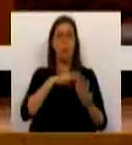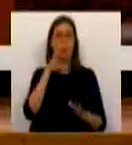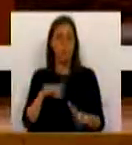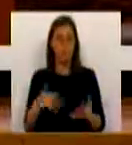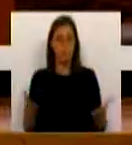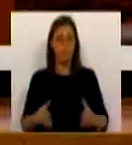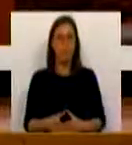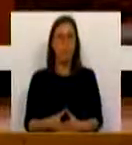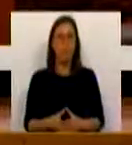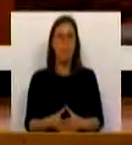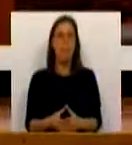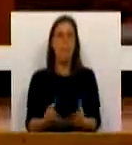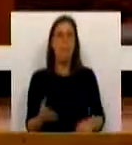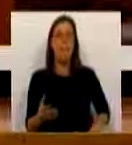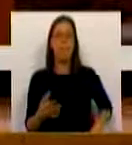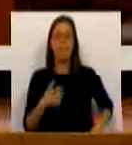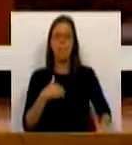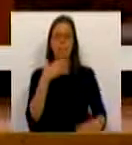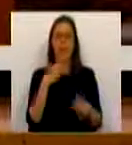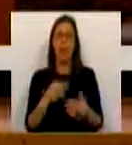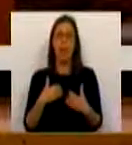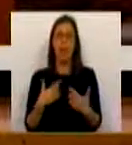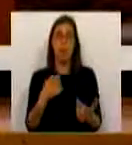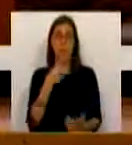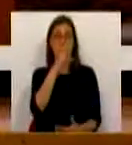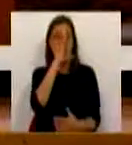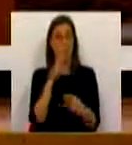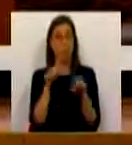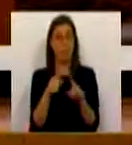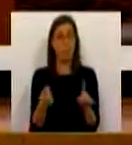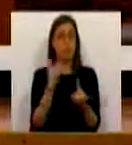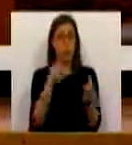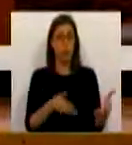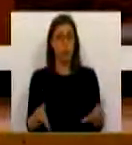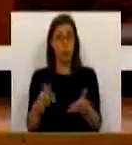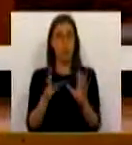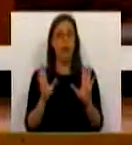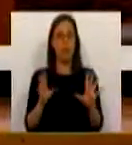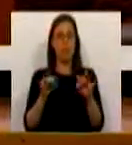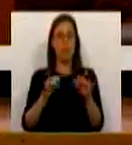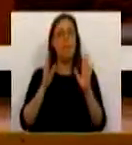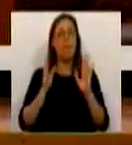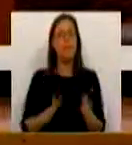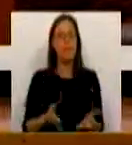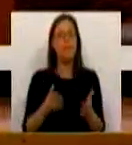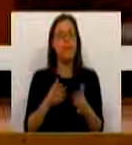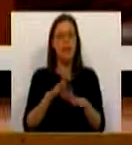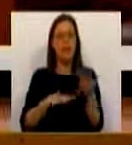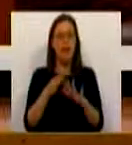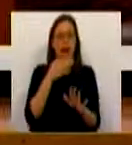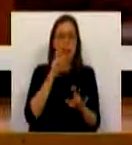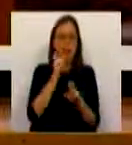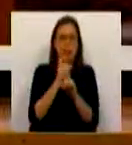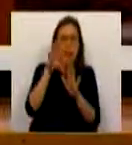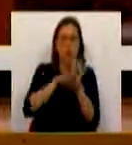precariedade. Tenho a convicção, diz o Ministro, de que esse não é o caminho e que é necessário construir